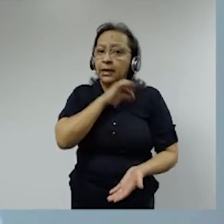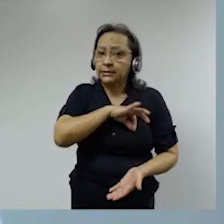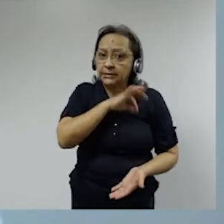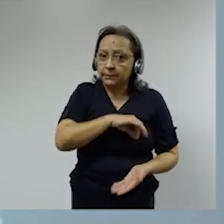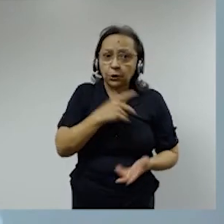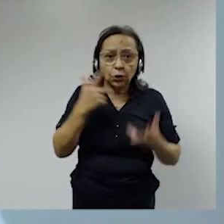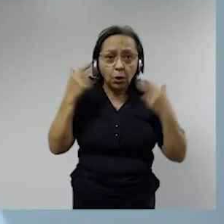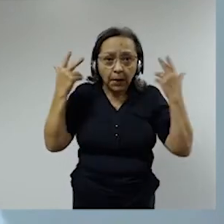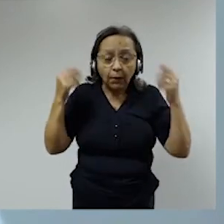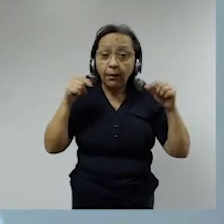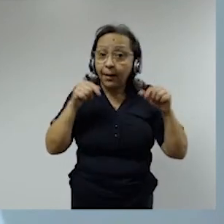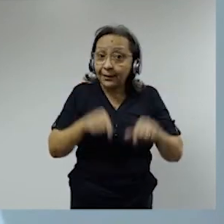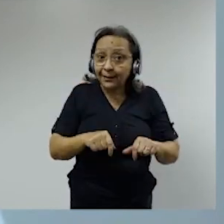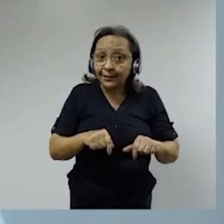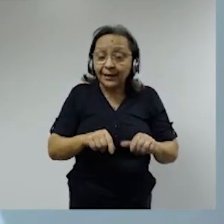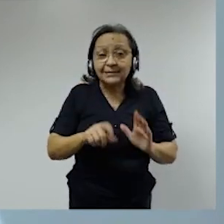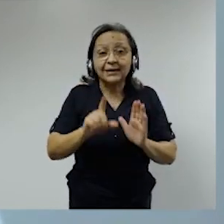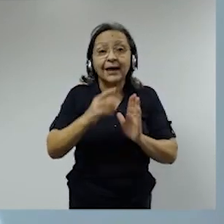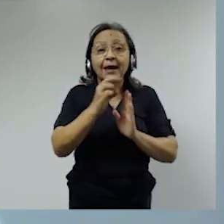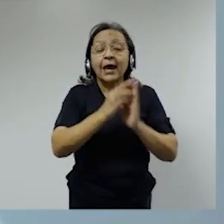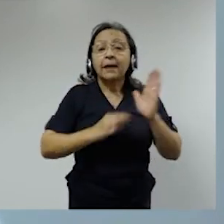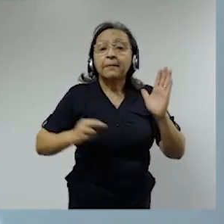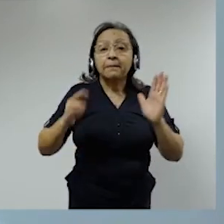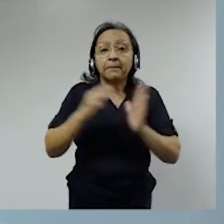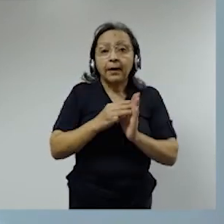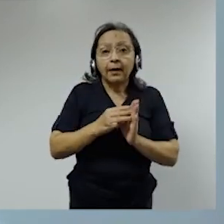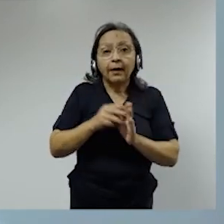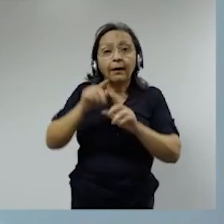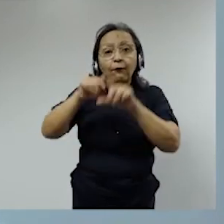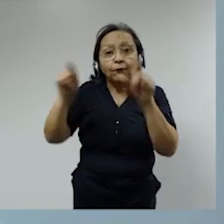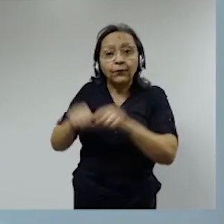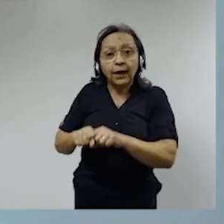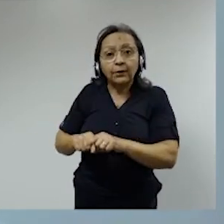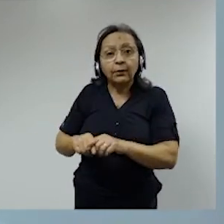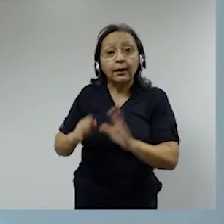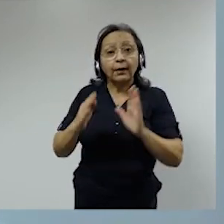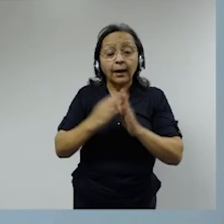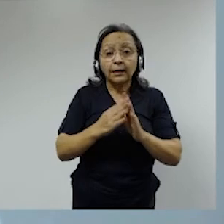trabalhador não trabalha e, na verdade, ele não recebe salário